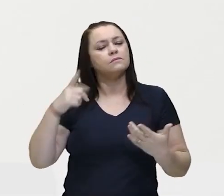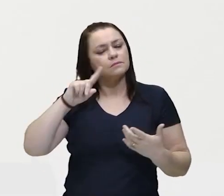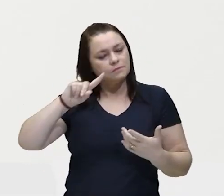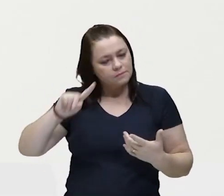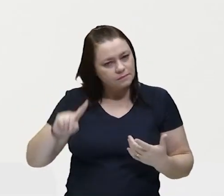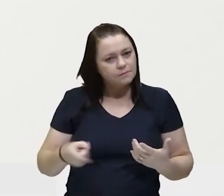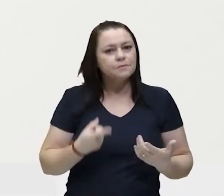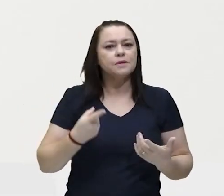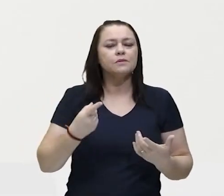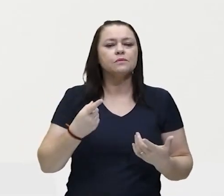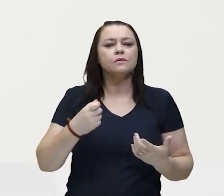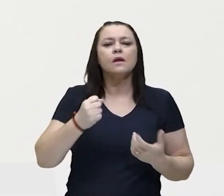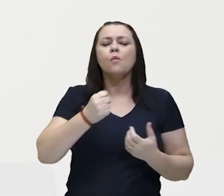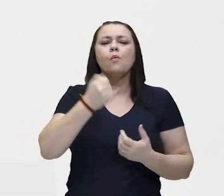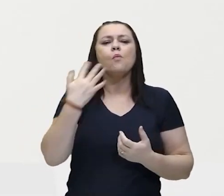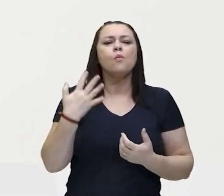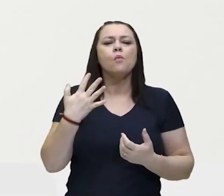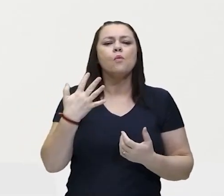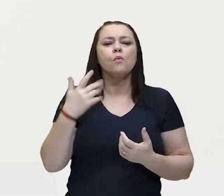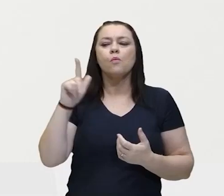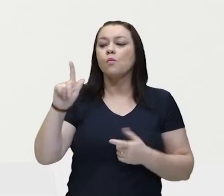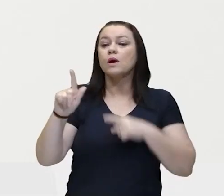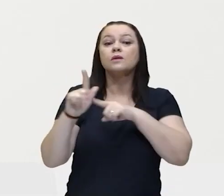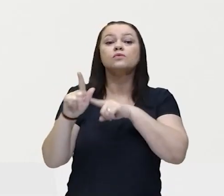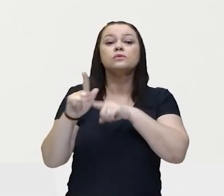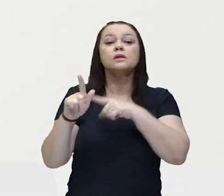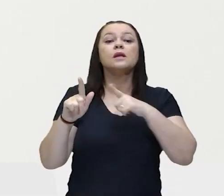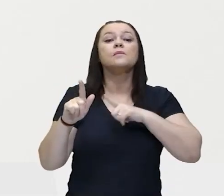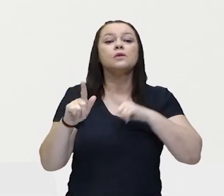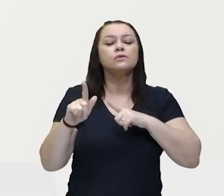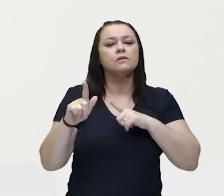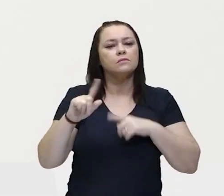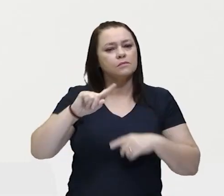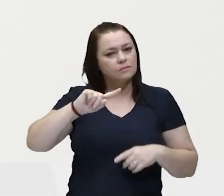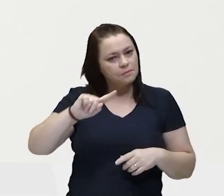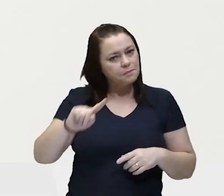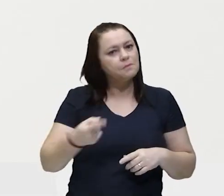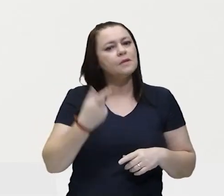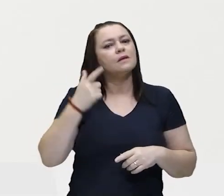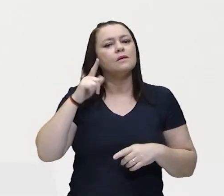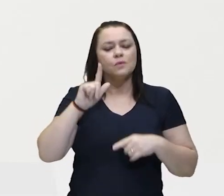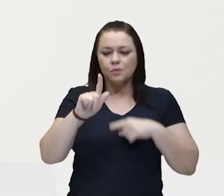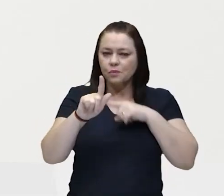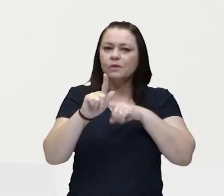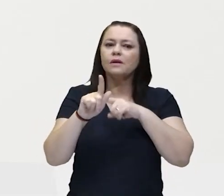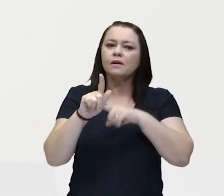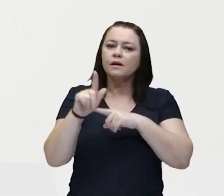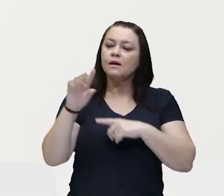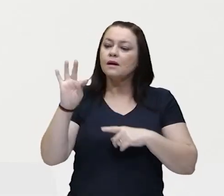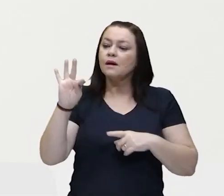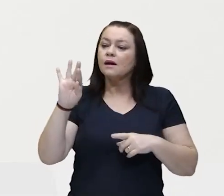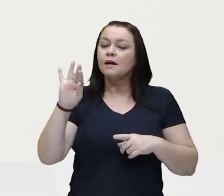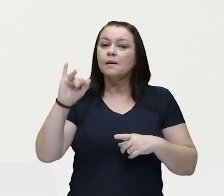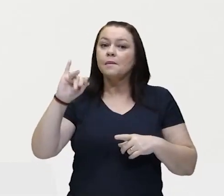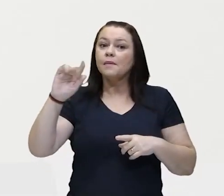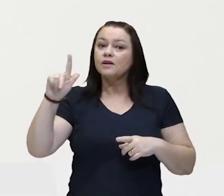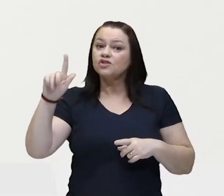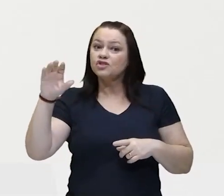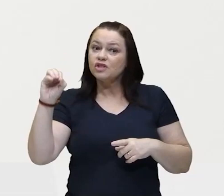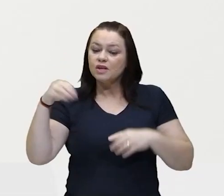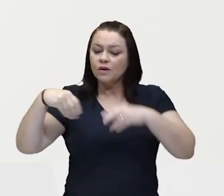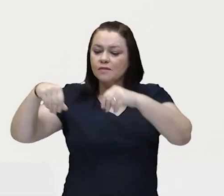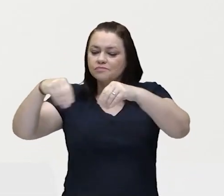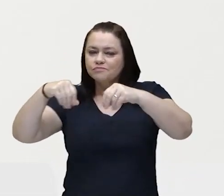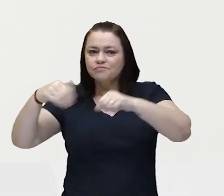de farinha nós temos? Nesse pacote nós temos 1000 gramas de farinha. E para eu saber